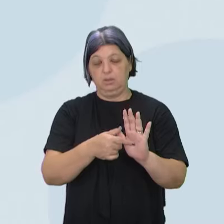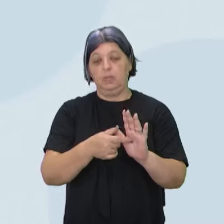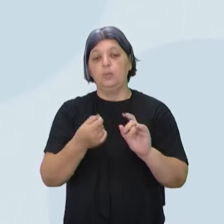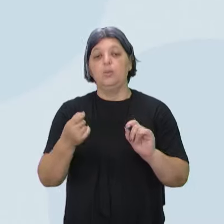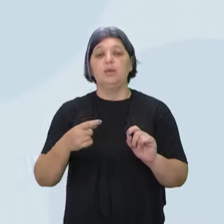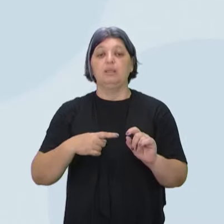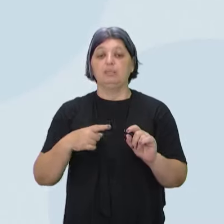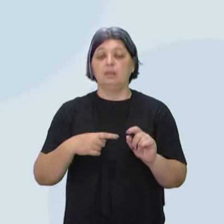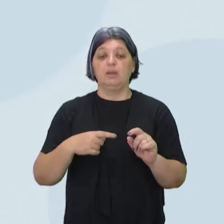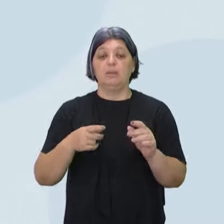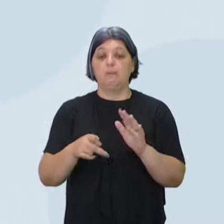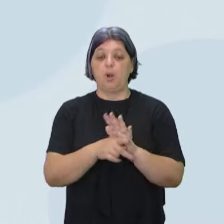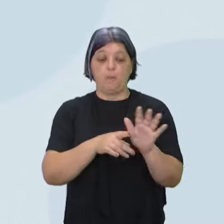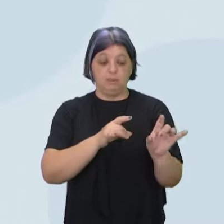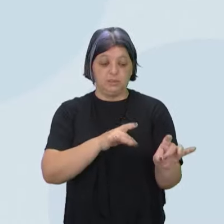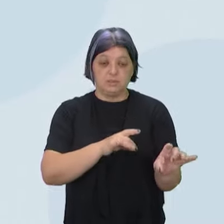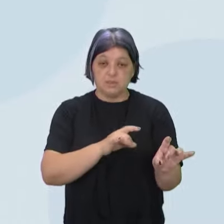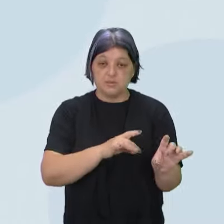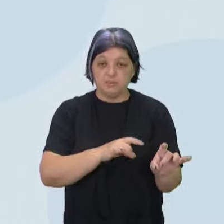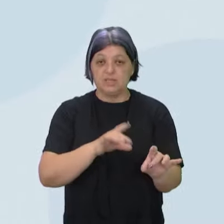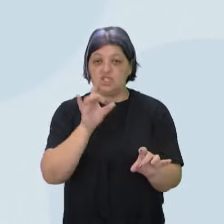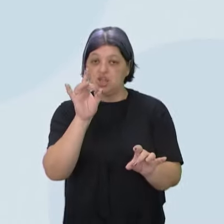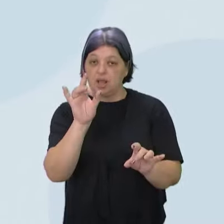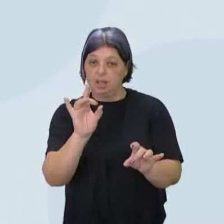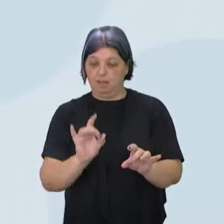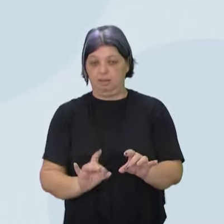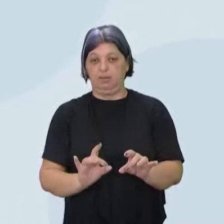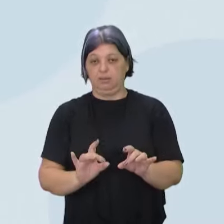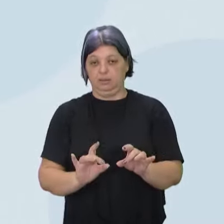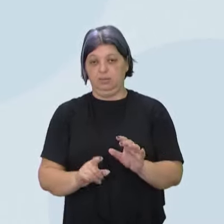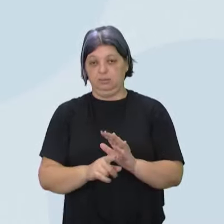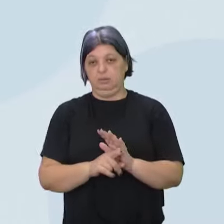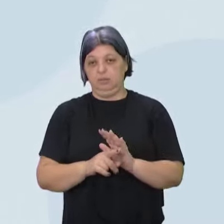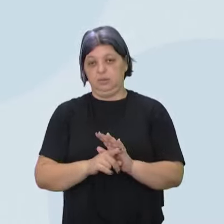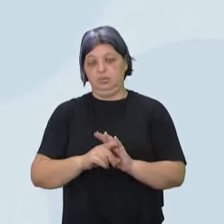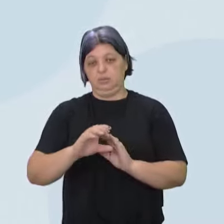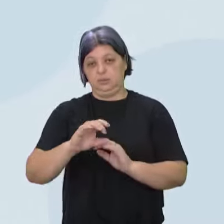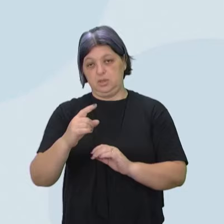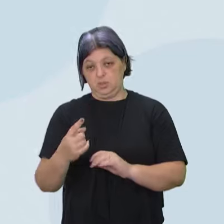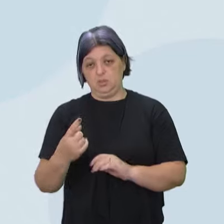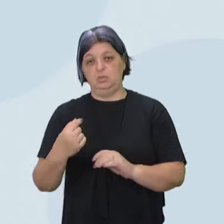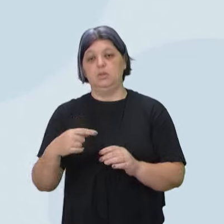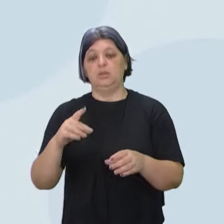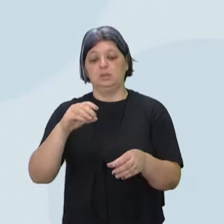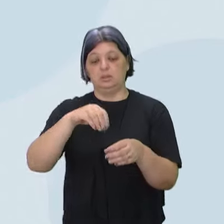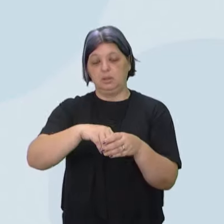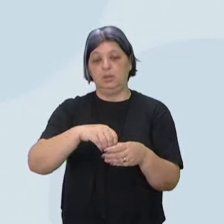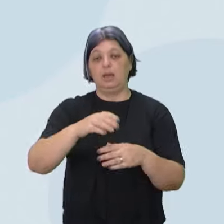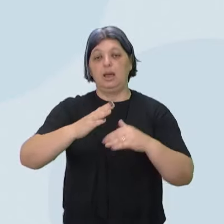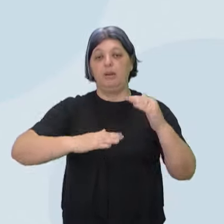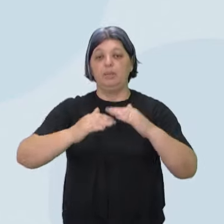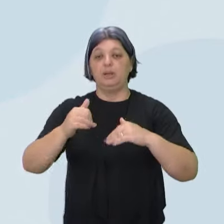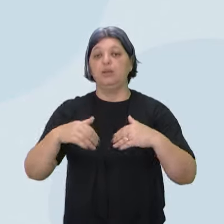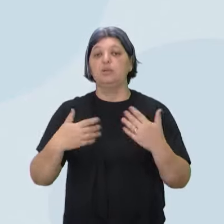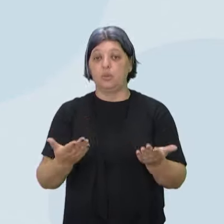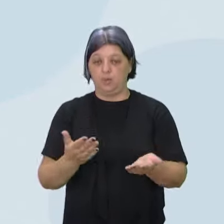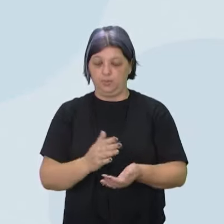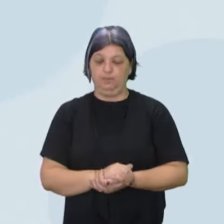tem especificamente aí em cada um desses componentes, como se dá as habilidades dentro deles, tá bom? Certo,